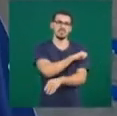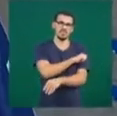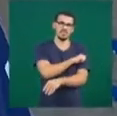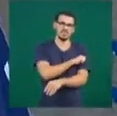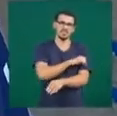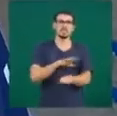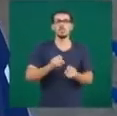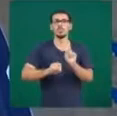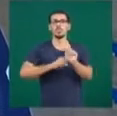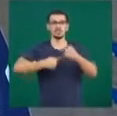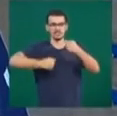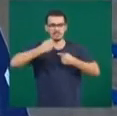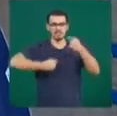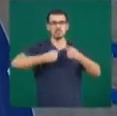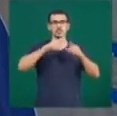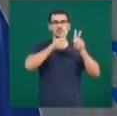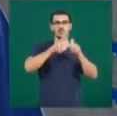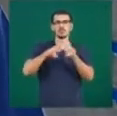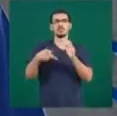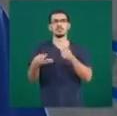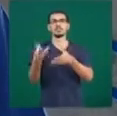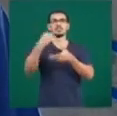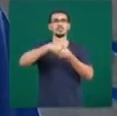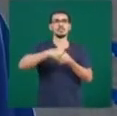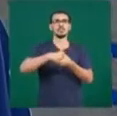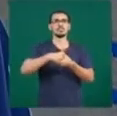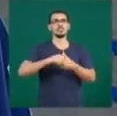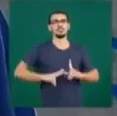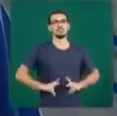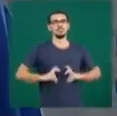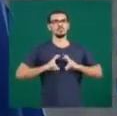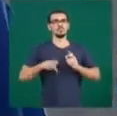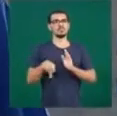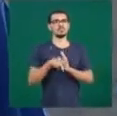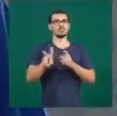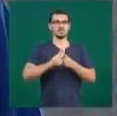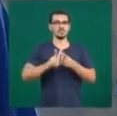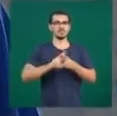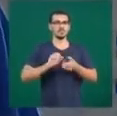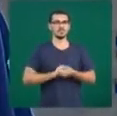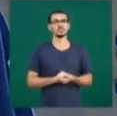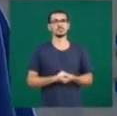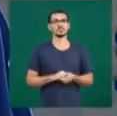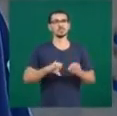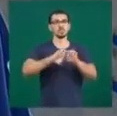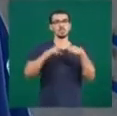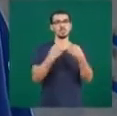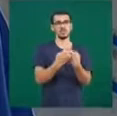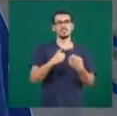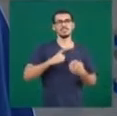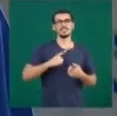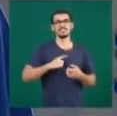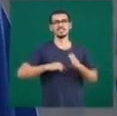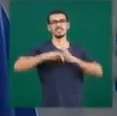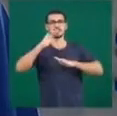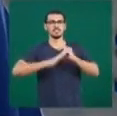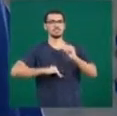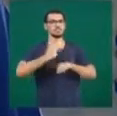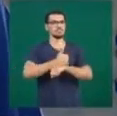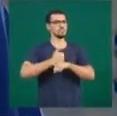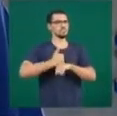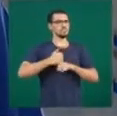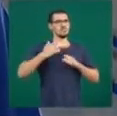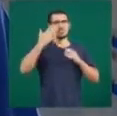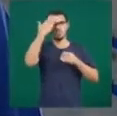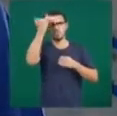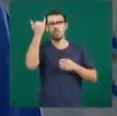importantes e relevantes dentro da oncologia veterinária. O evento, a gente conta com a presença de profissionais renomados e